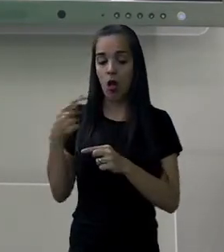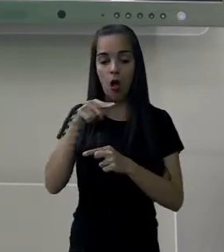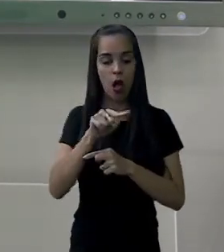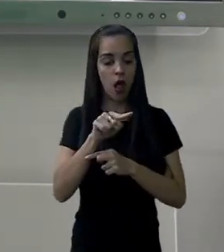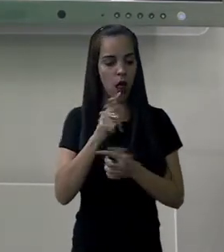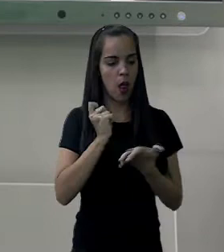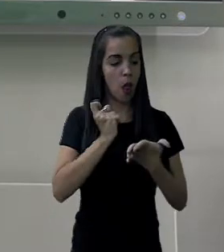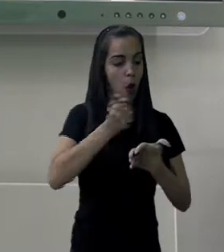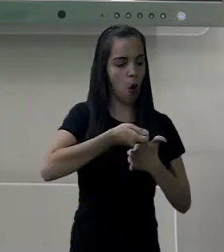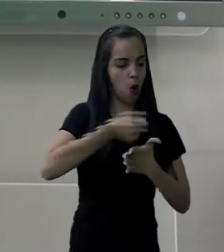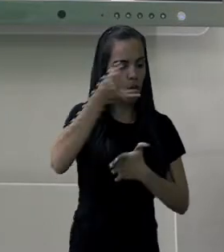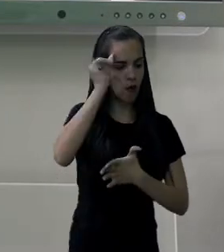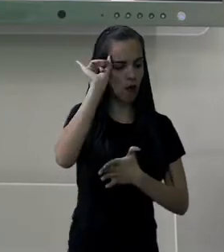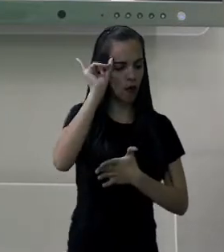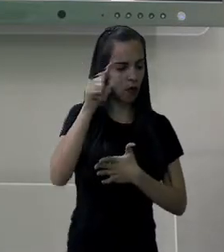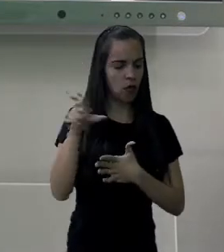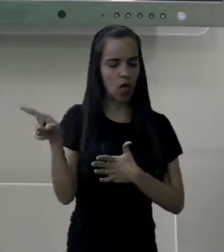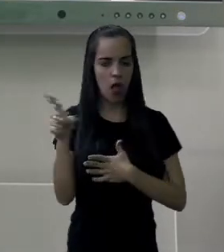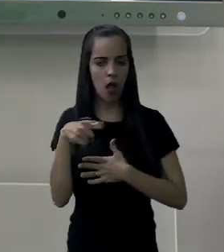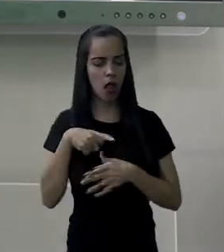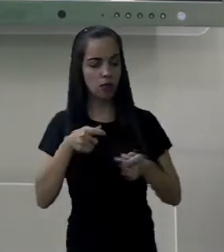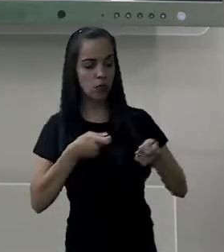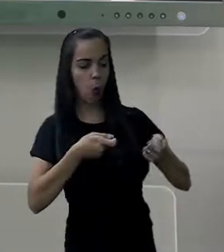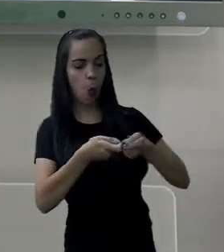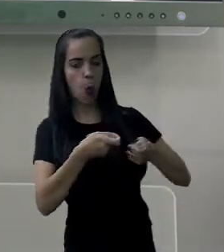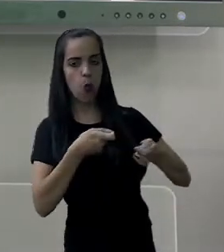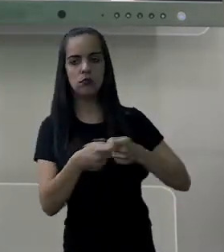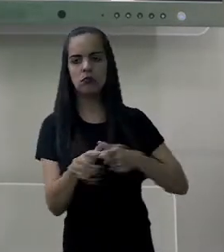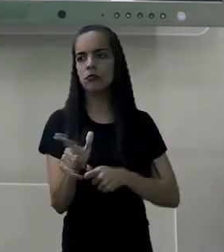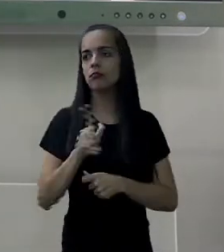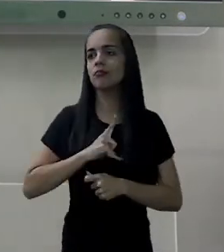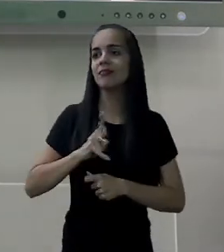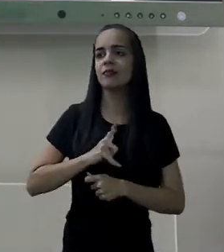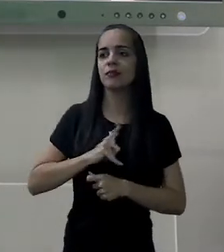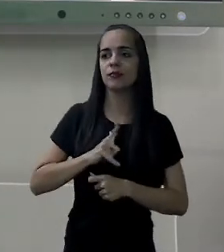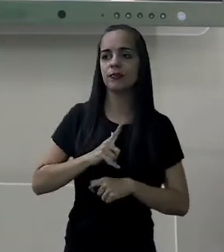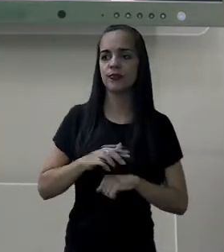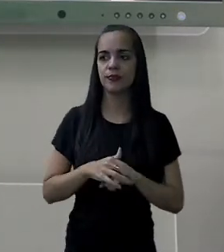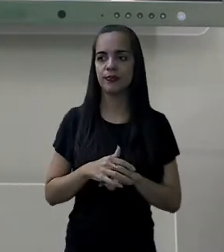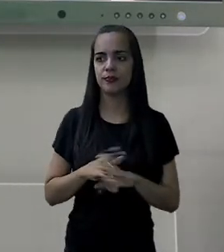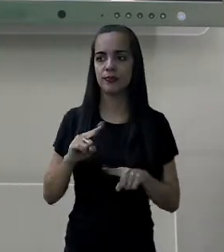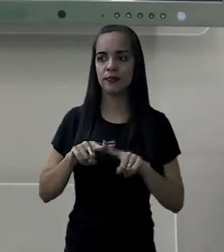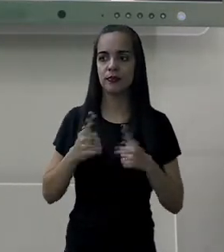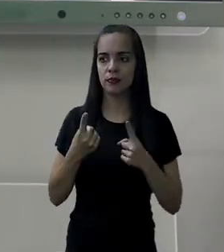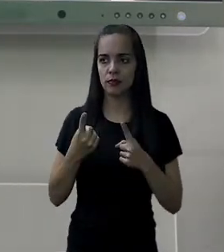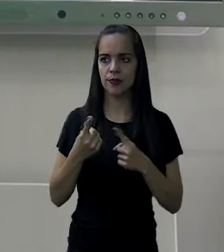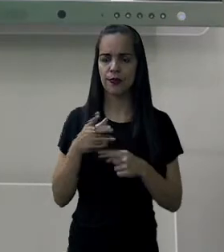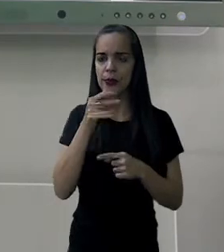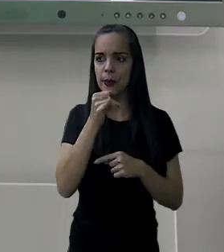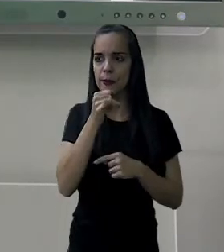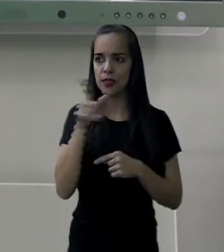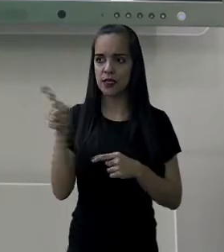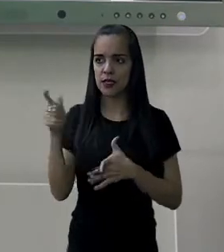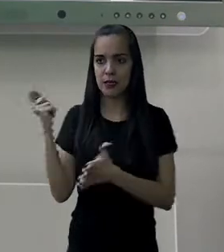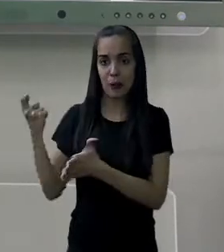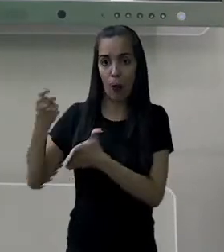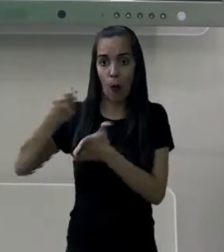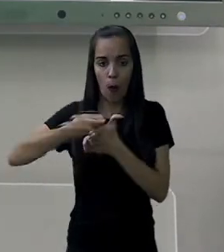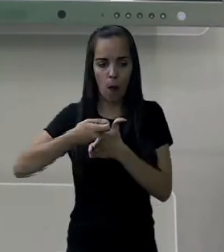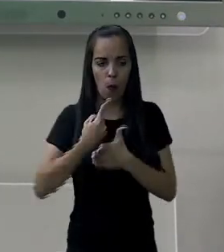Por quê? Porque a compra para a União Europeia não é a compra para um